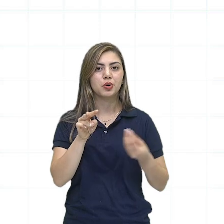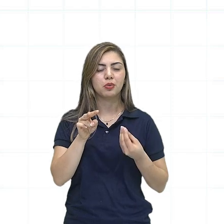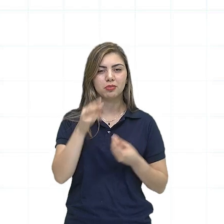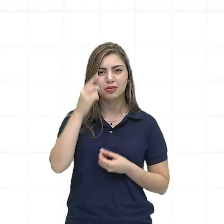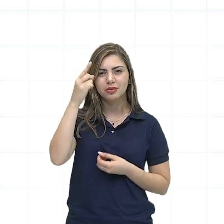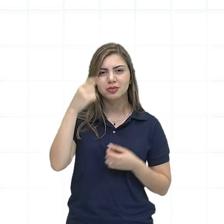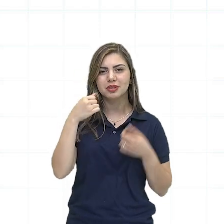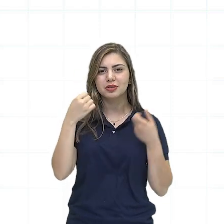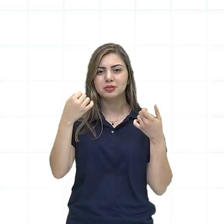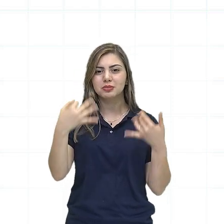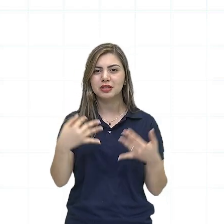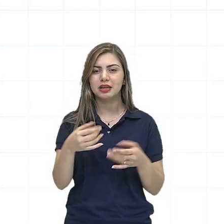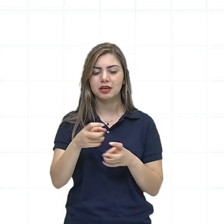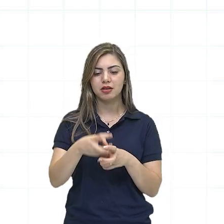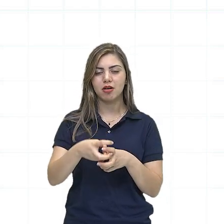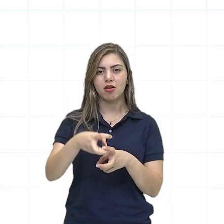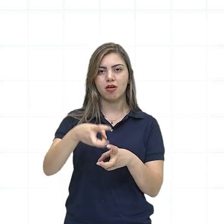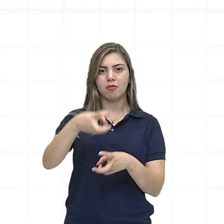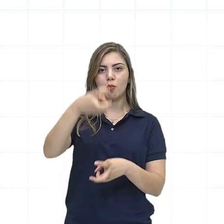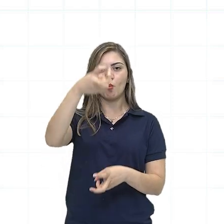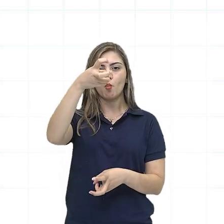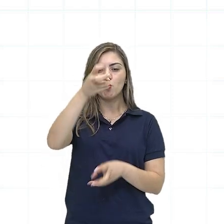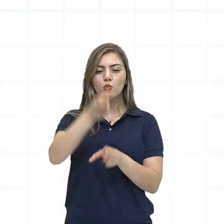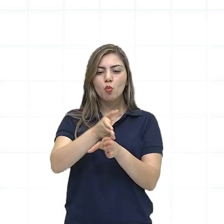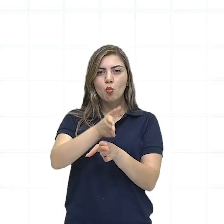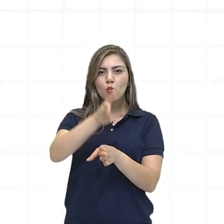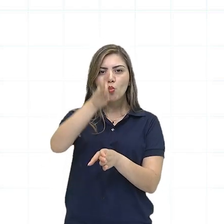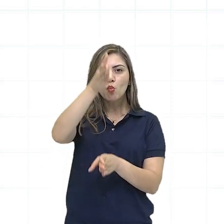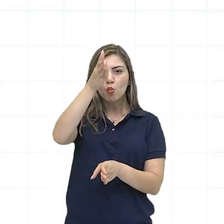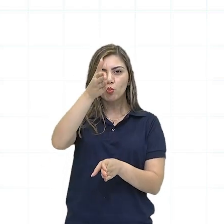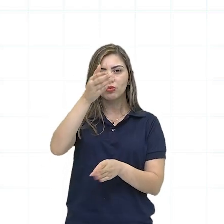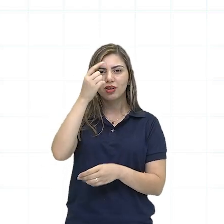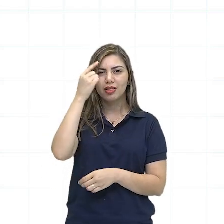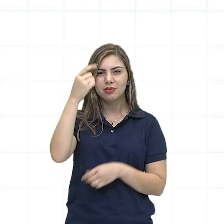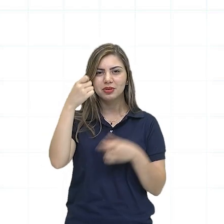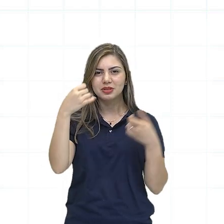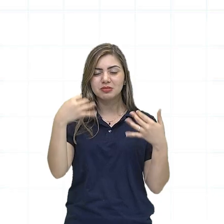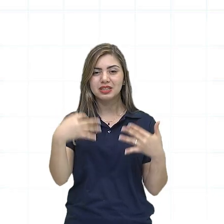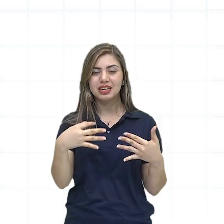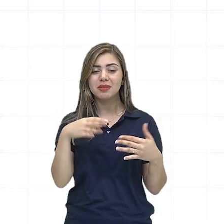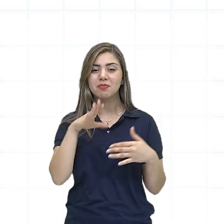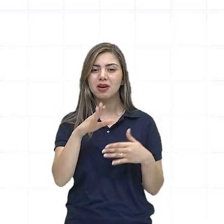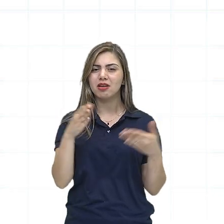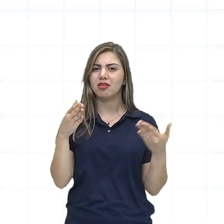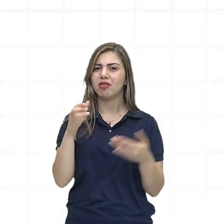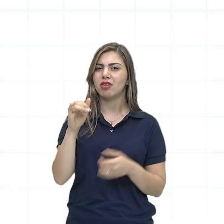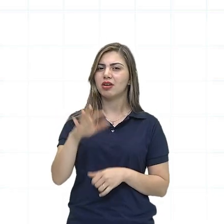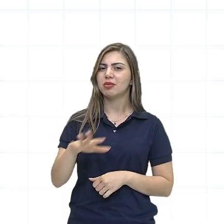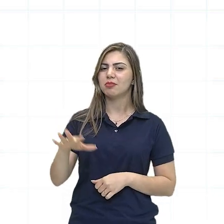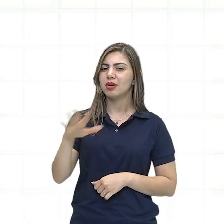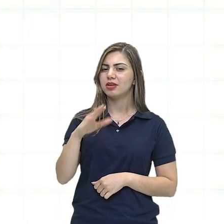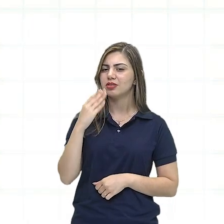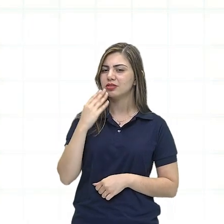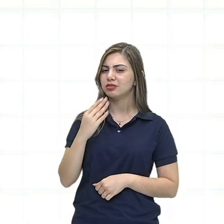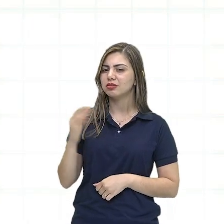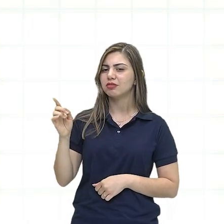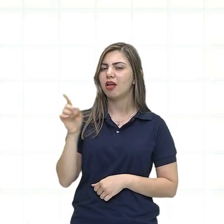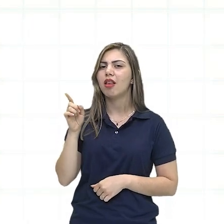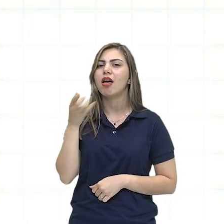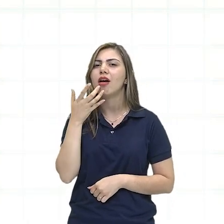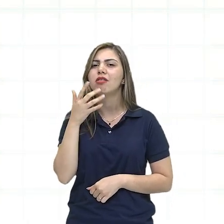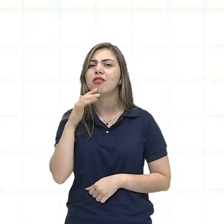lembra que eu falei para vocês que ela é reta? Ela não apresenta curvatura nenhuma, ela é reta. Só que nessa imagem aqui, observe que o